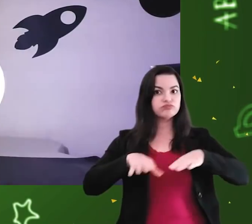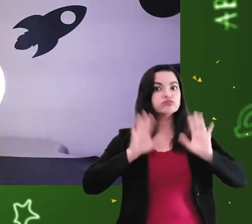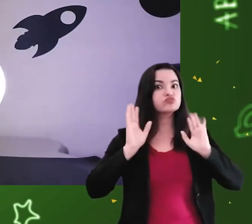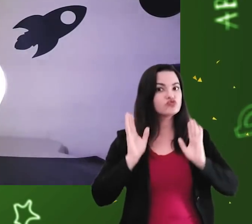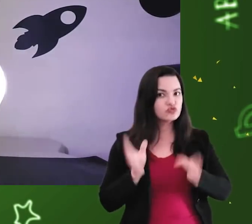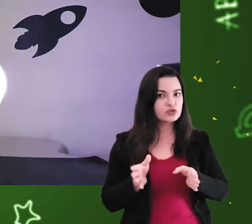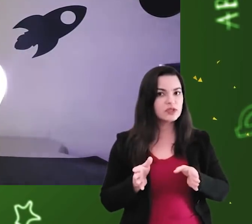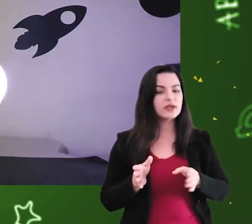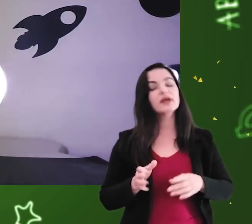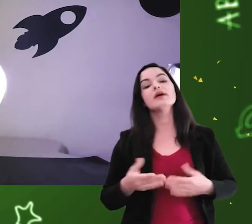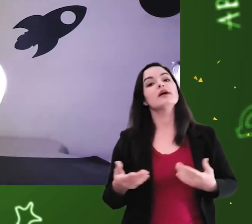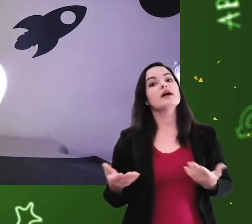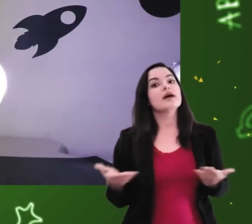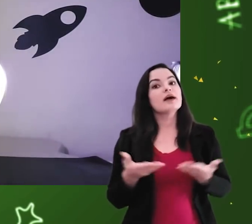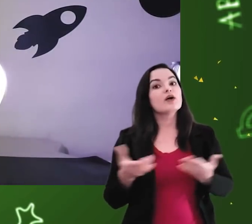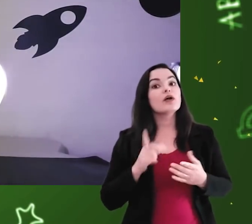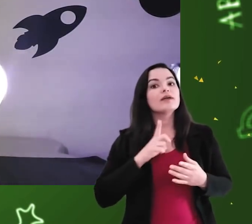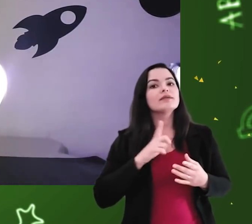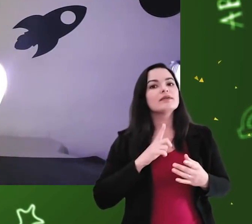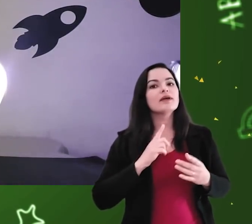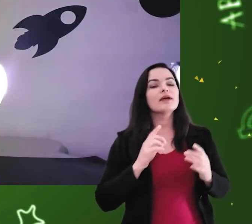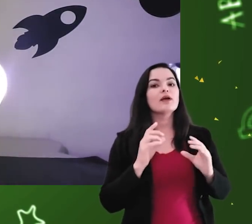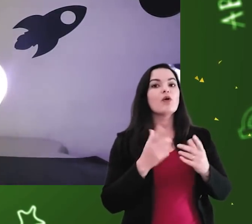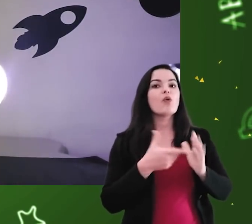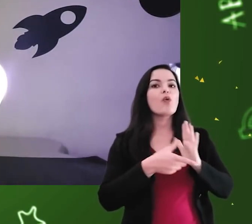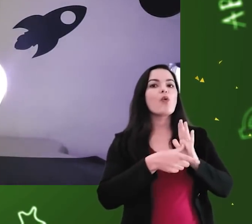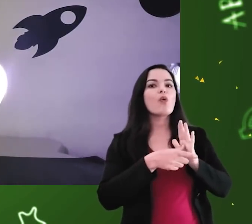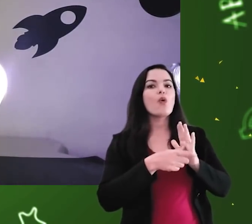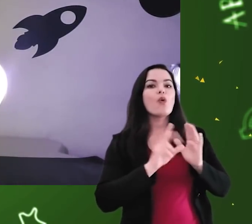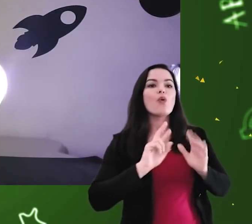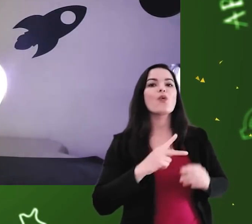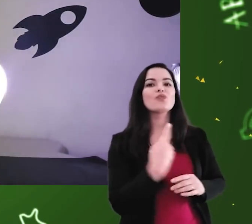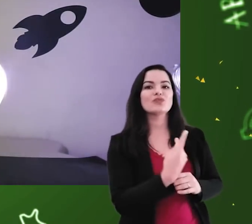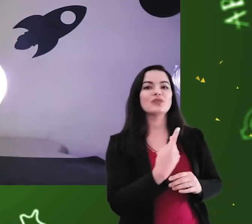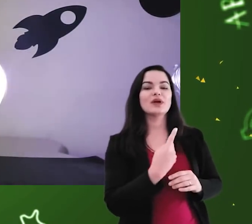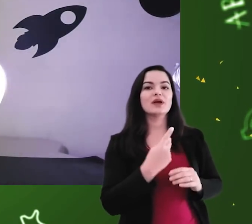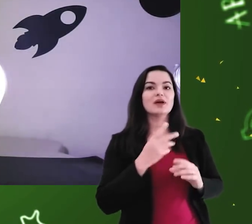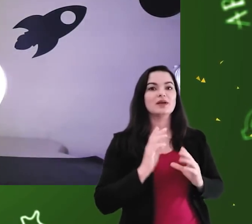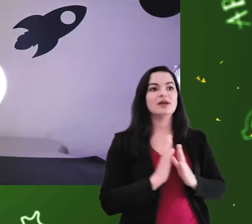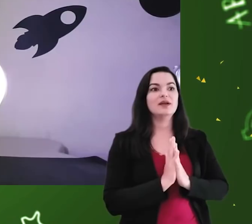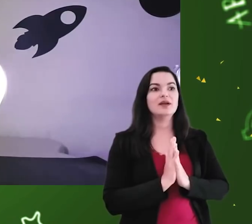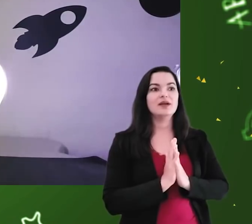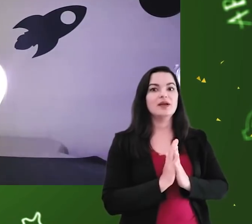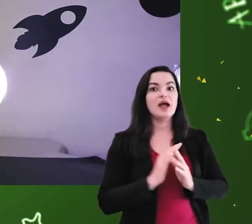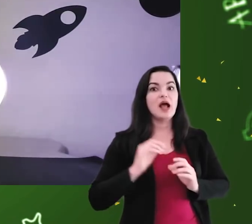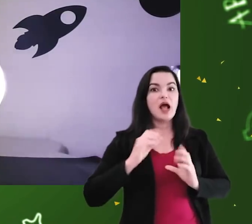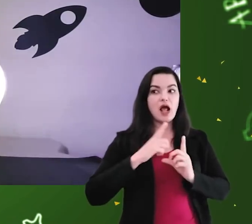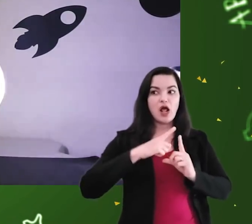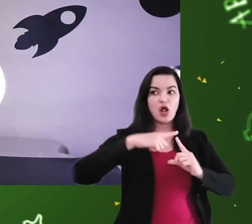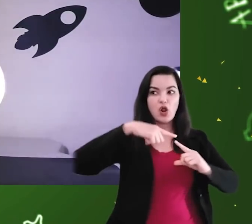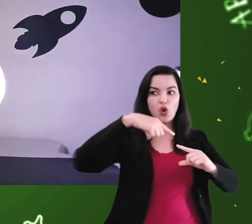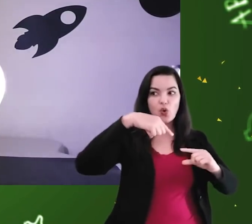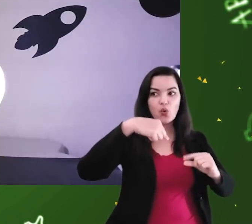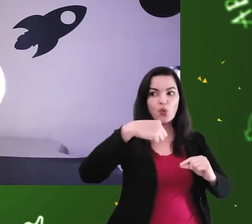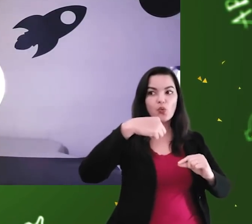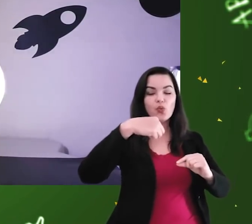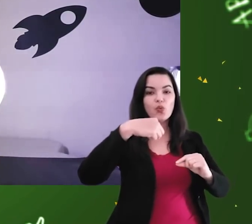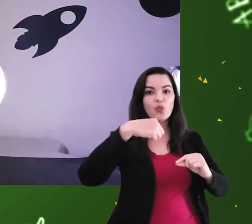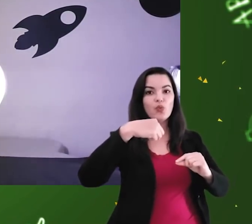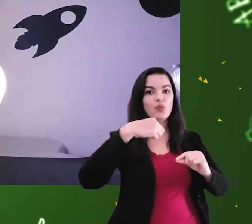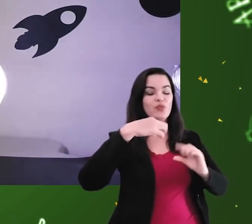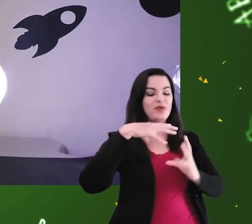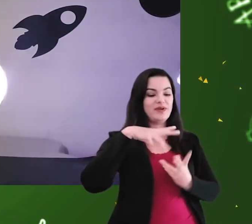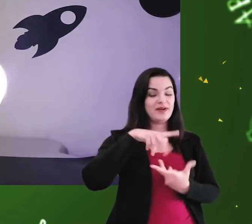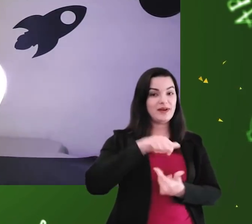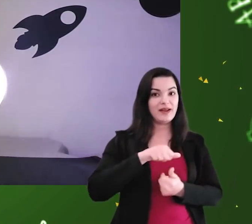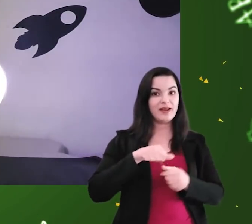temos o alinhamento entre a Lua, a Terra e o Sol. A Terra está